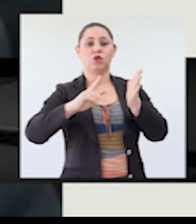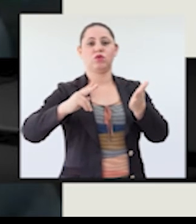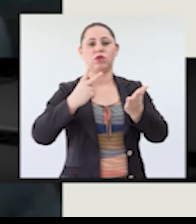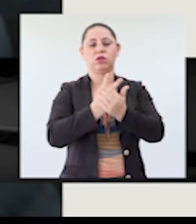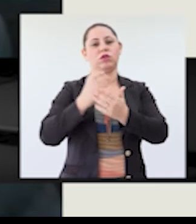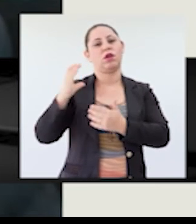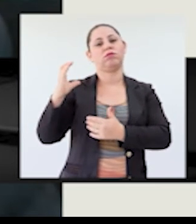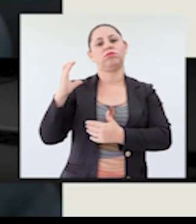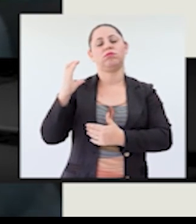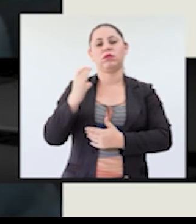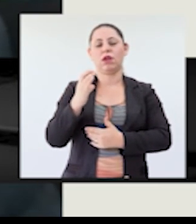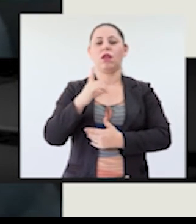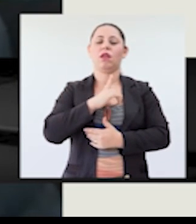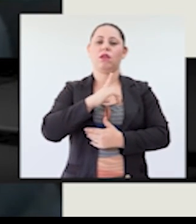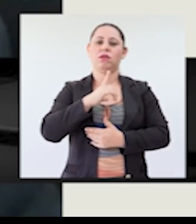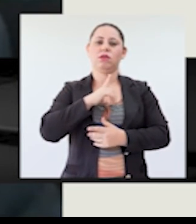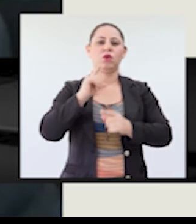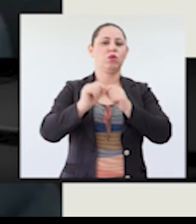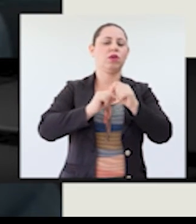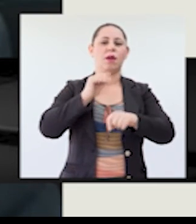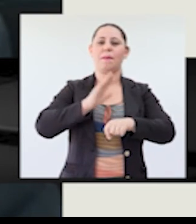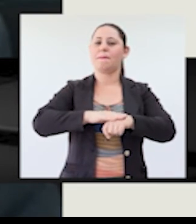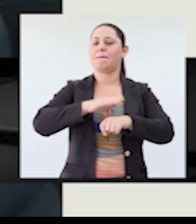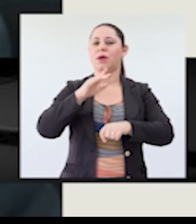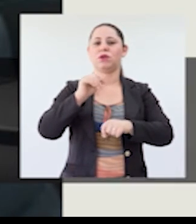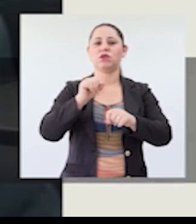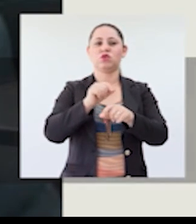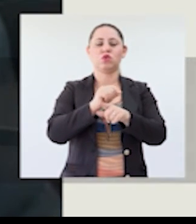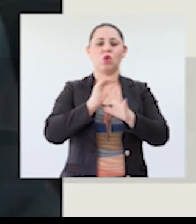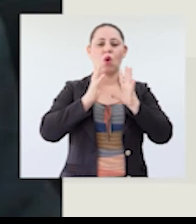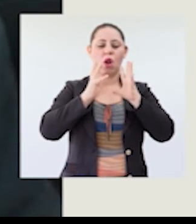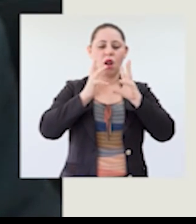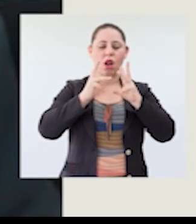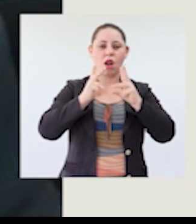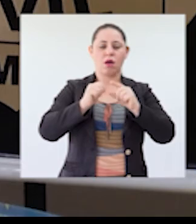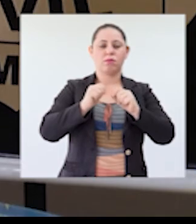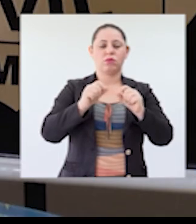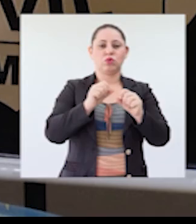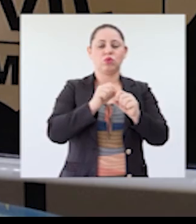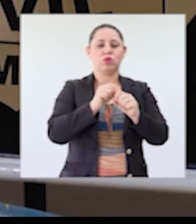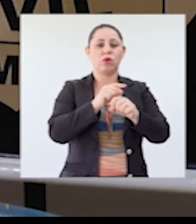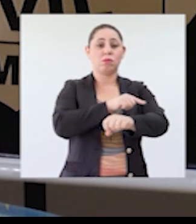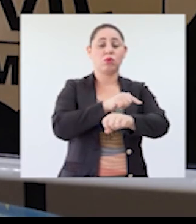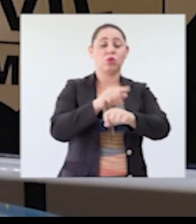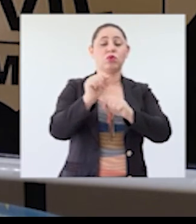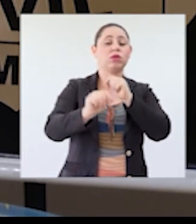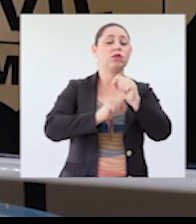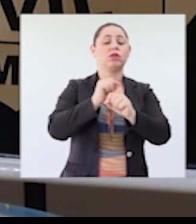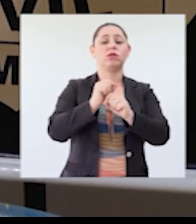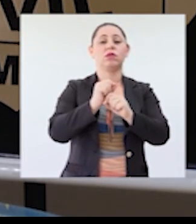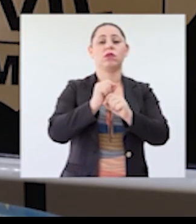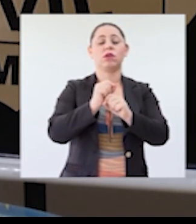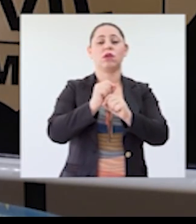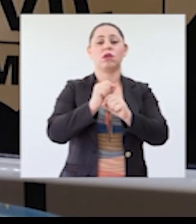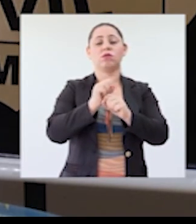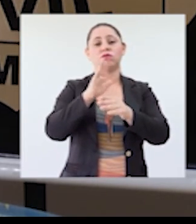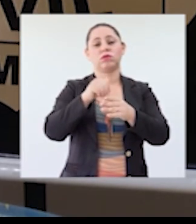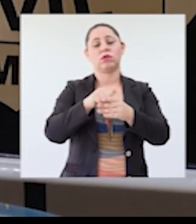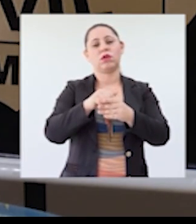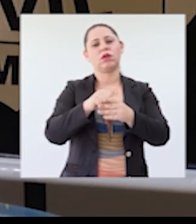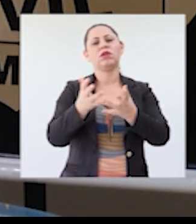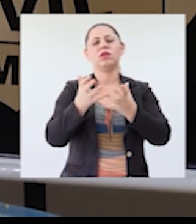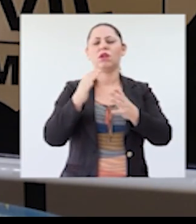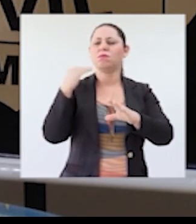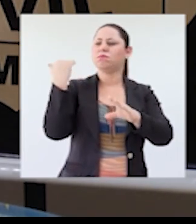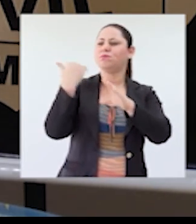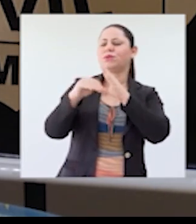que a gente tenha um pleito com a mais absoluta lisura e transparência. E, doutor, nós já estamos chegando ao fim e eu gostaria